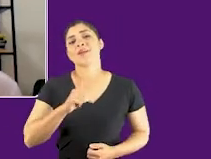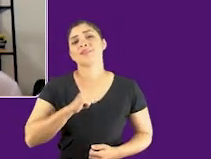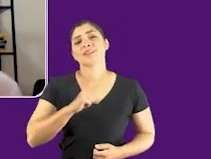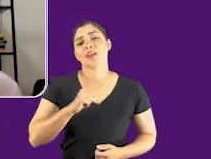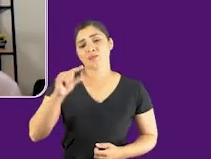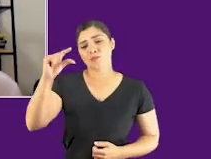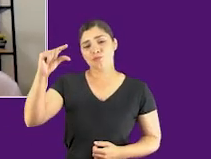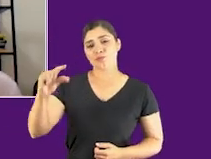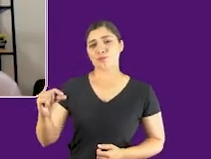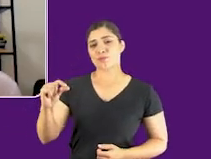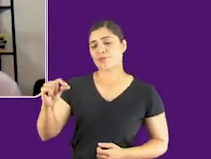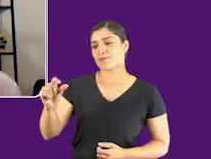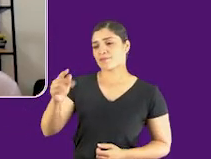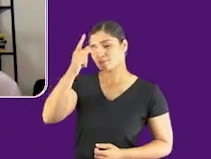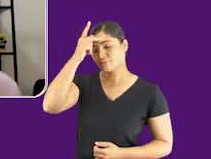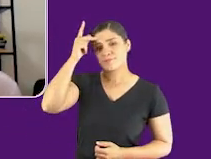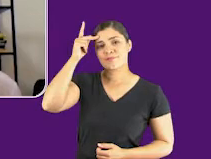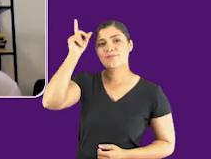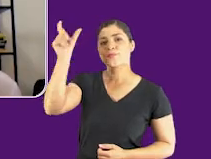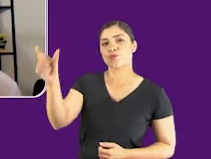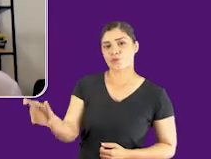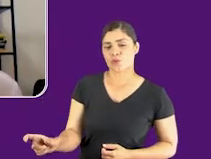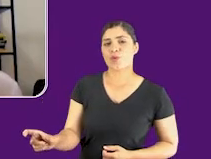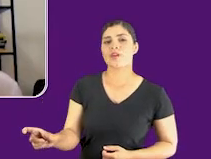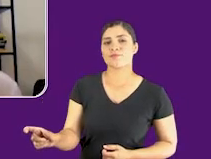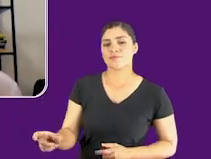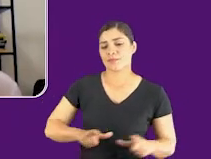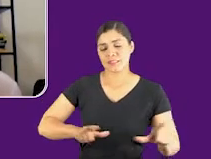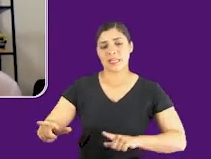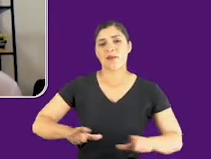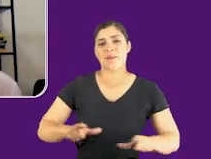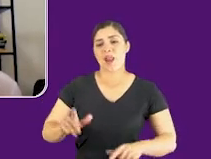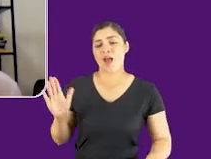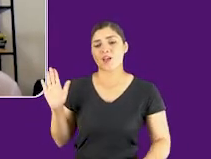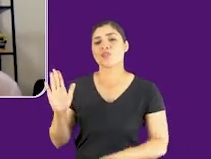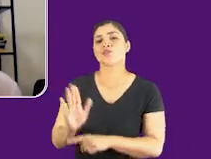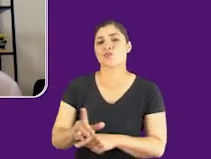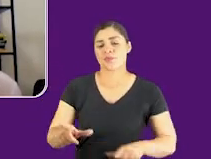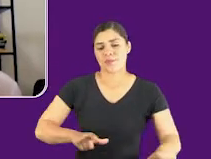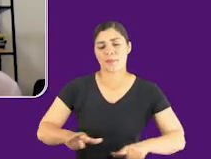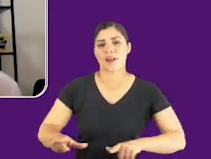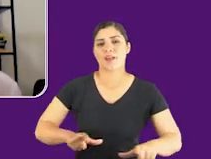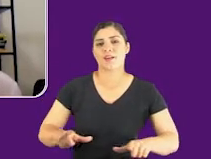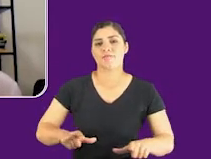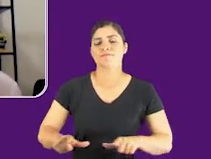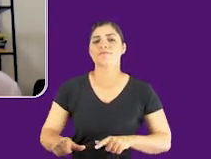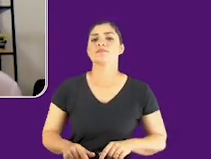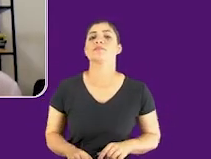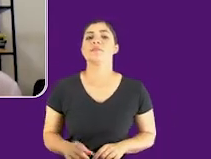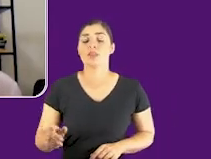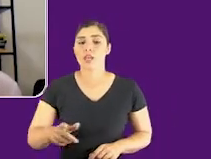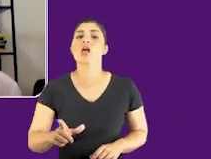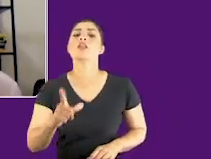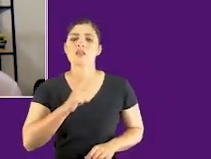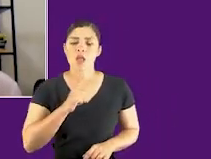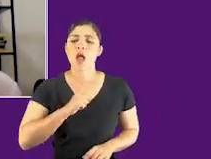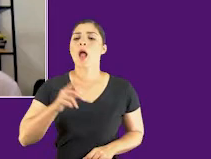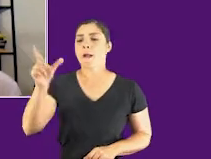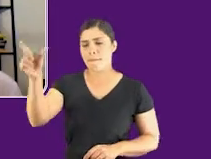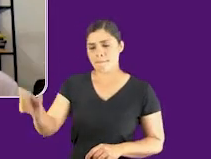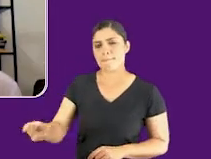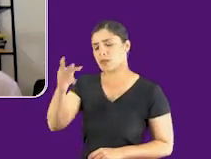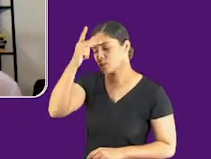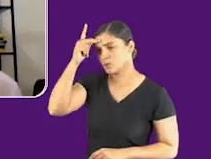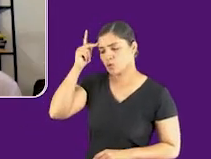poucas pessoas no Operários trabalhando nas linhas e você tem pessoas